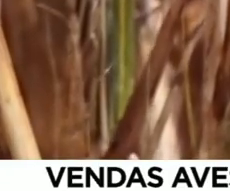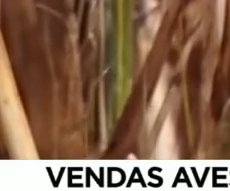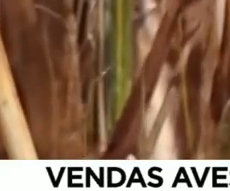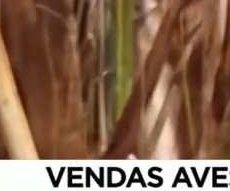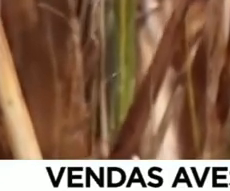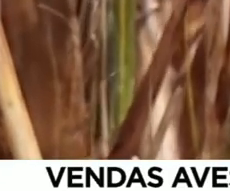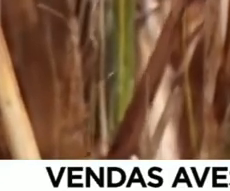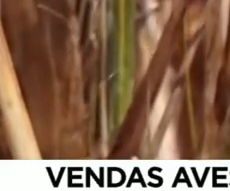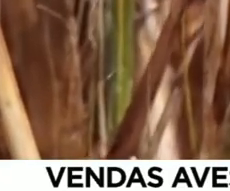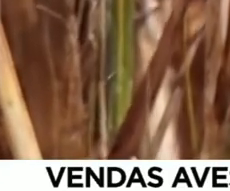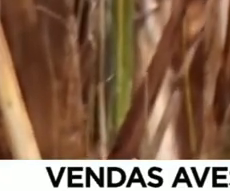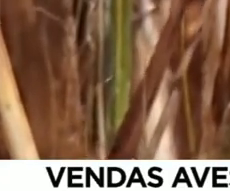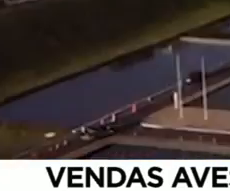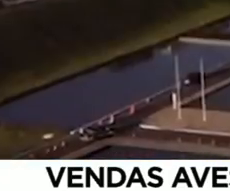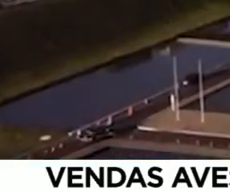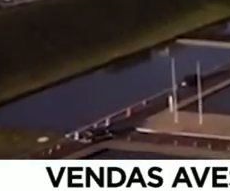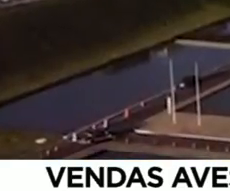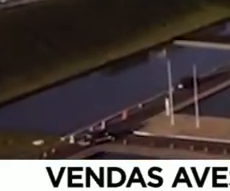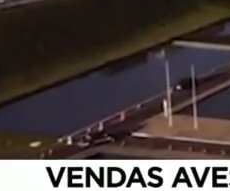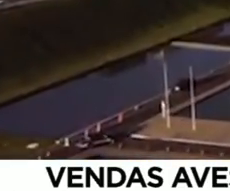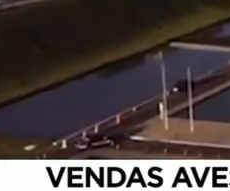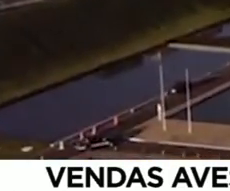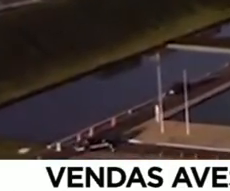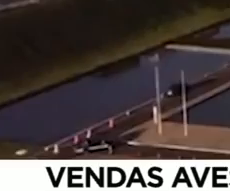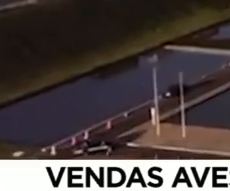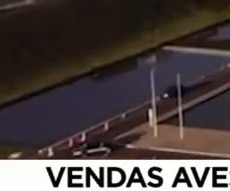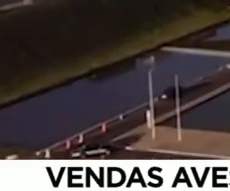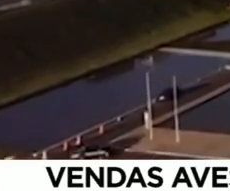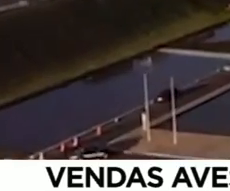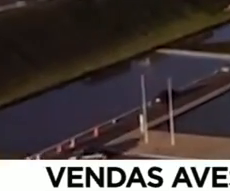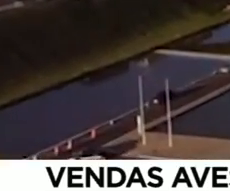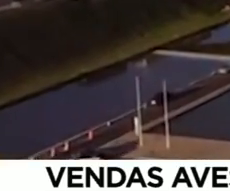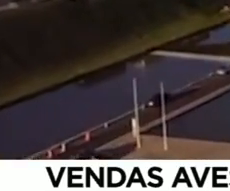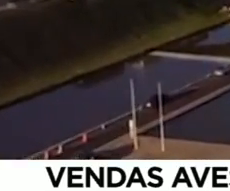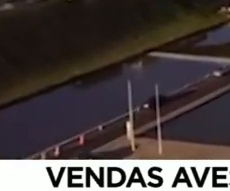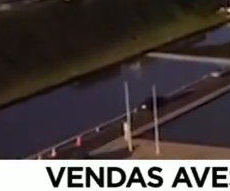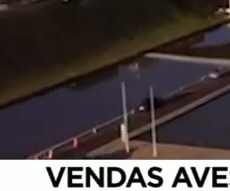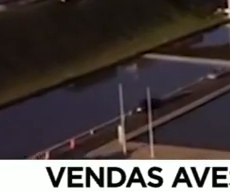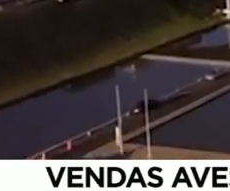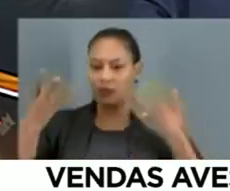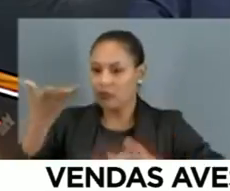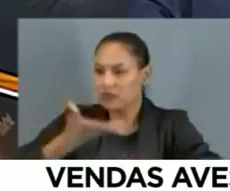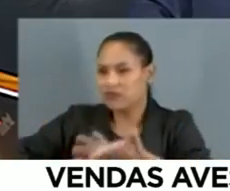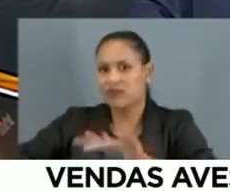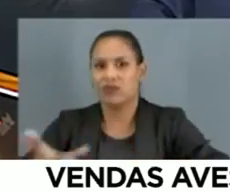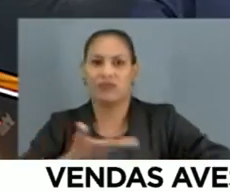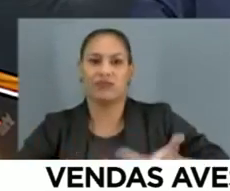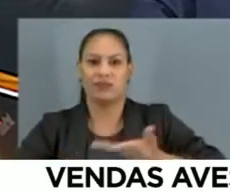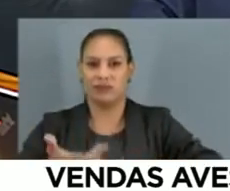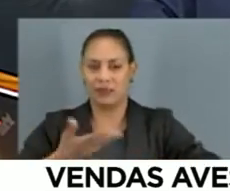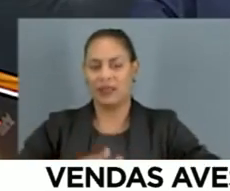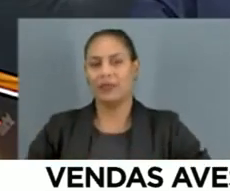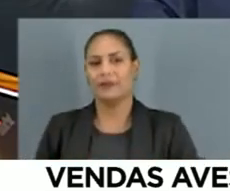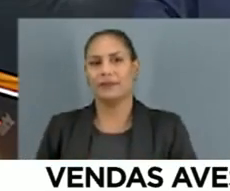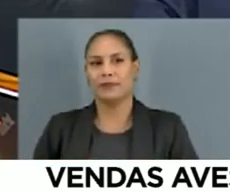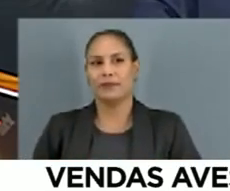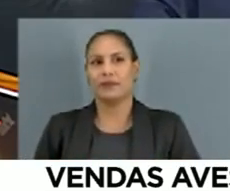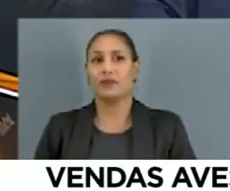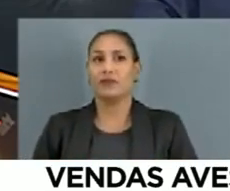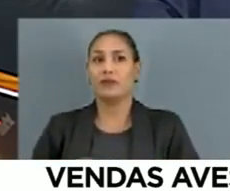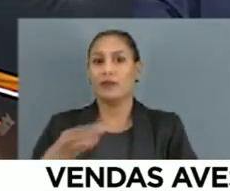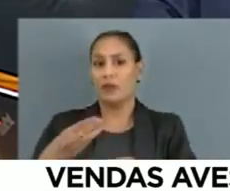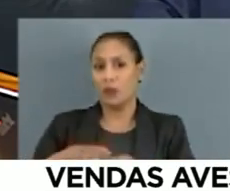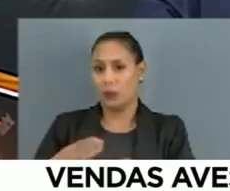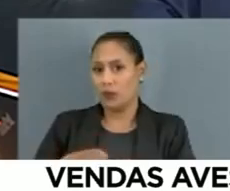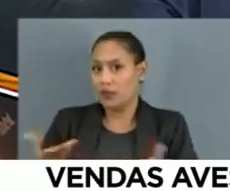de cevada cervejeira do Brasil. O texto foi aprovado e será analisado na Câmara dos Deputados. O município alcançou até um